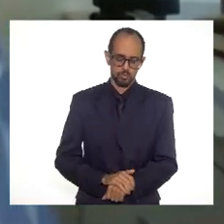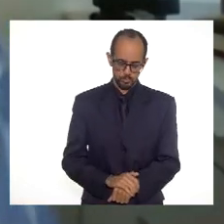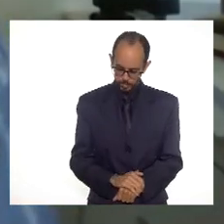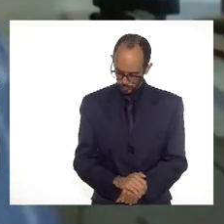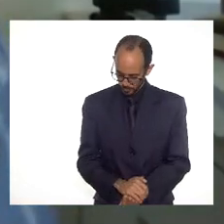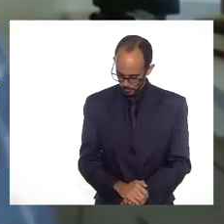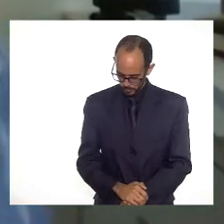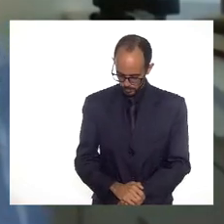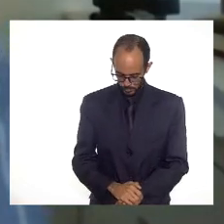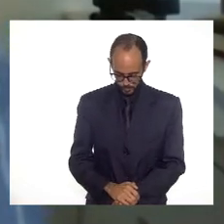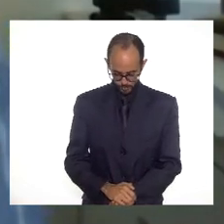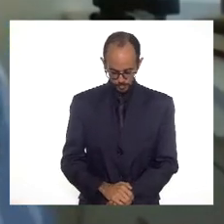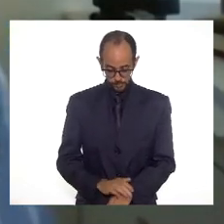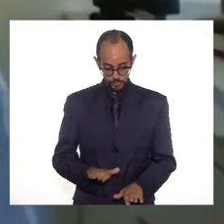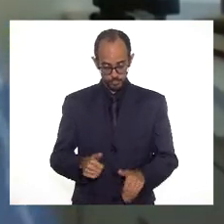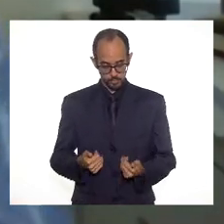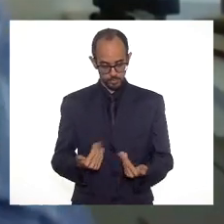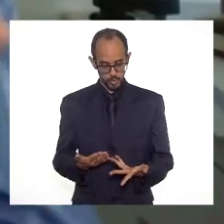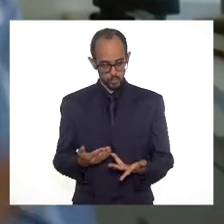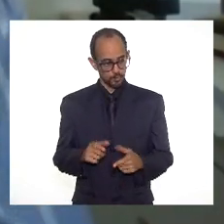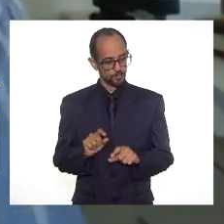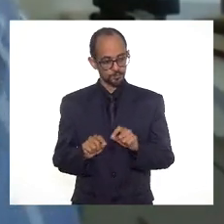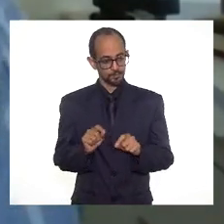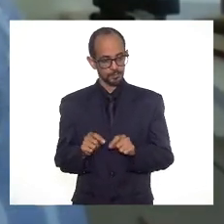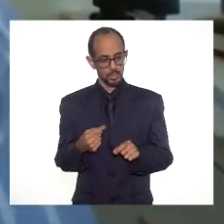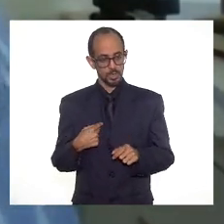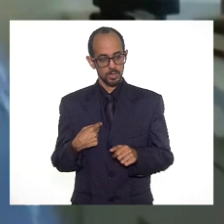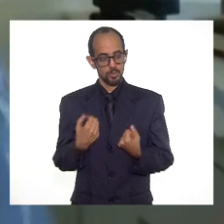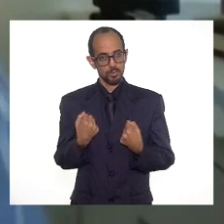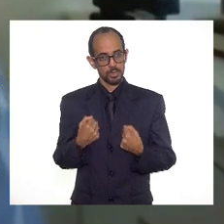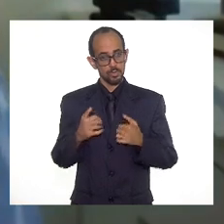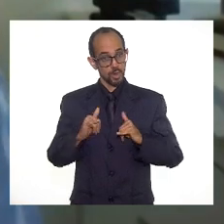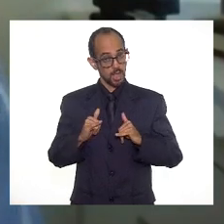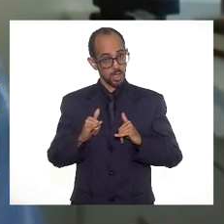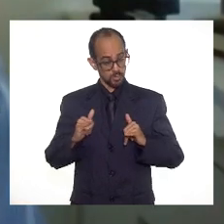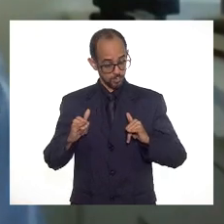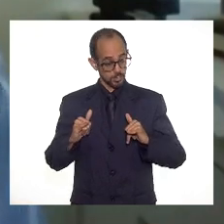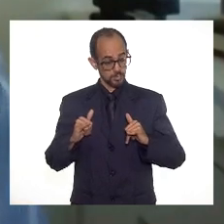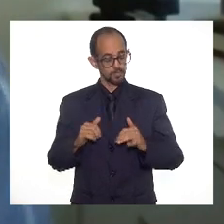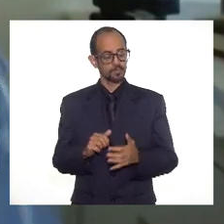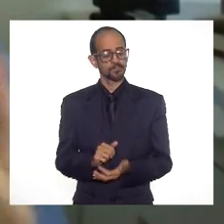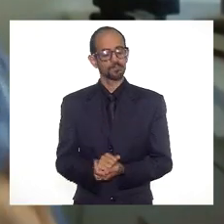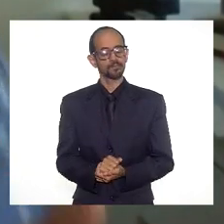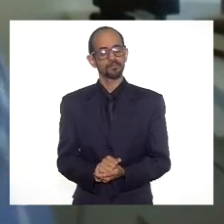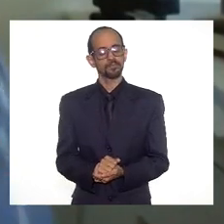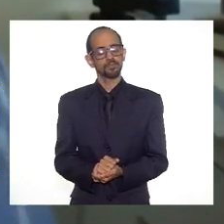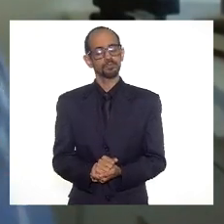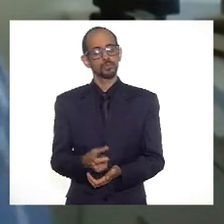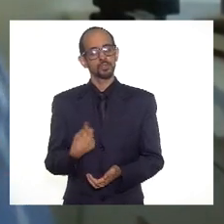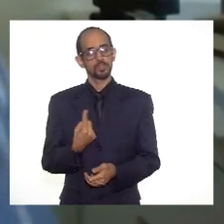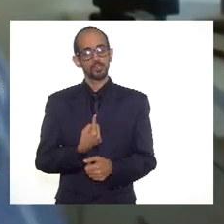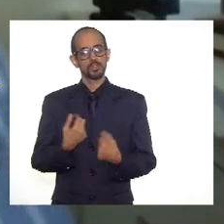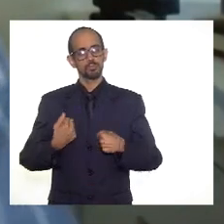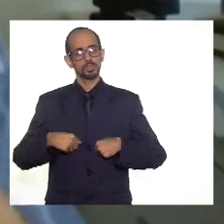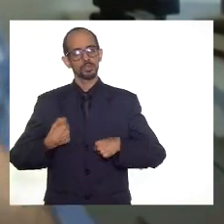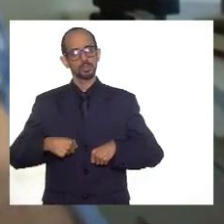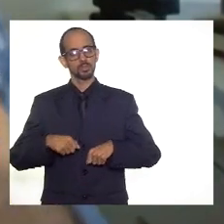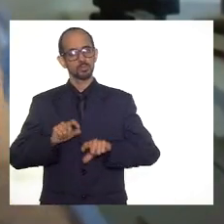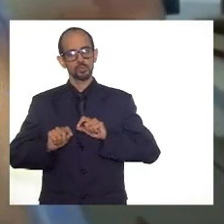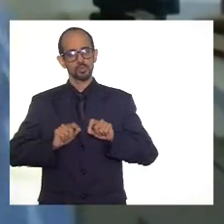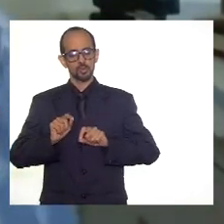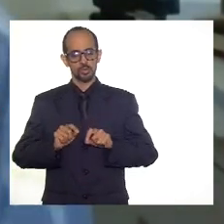E aí, eu tenho que afirmar, deputada Tia Ju, que é necessário que o